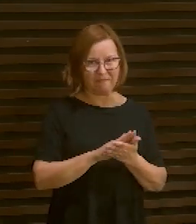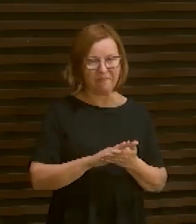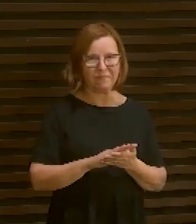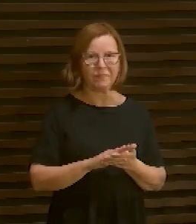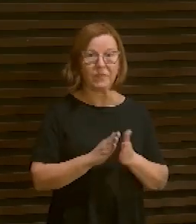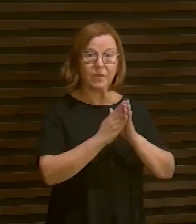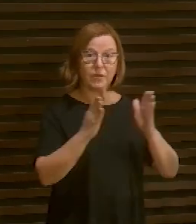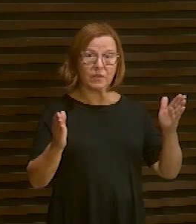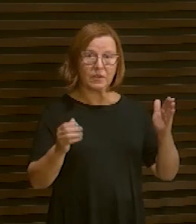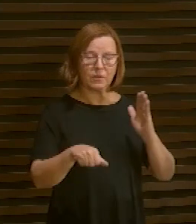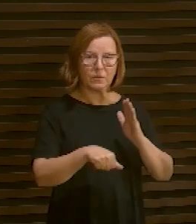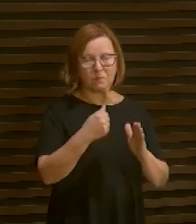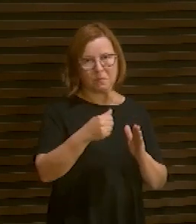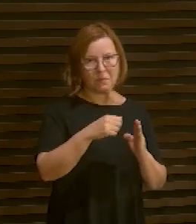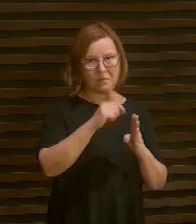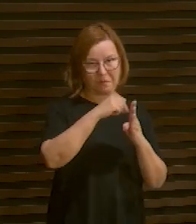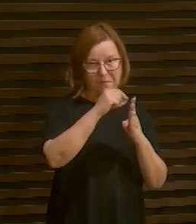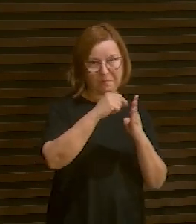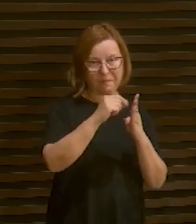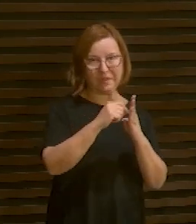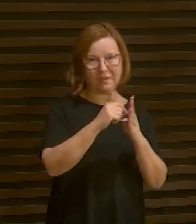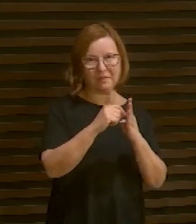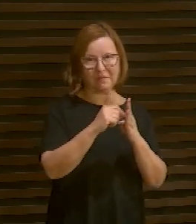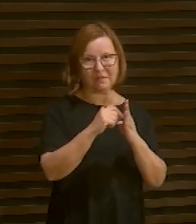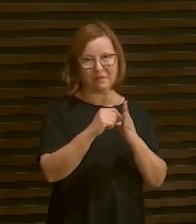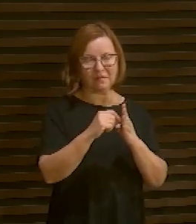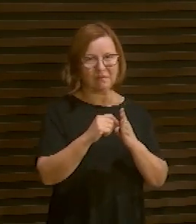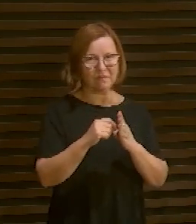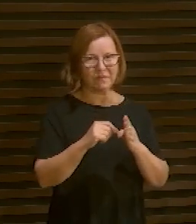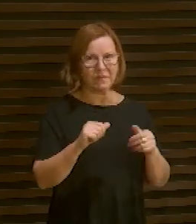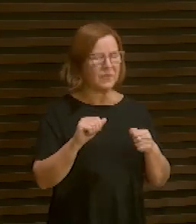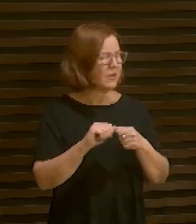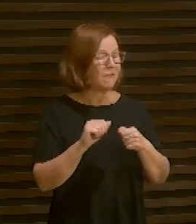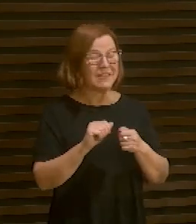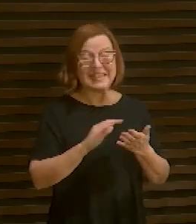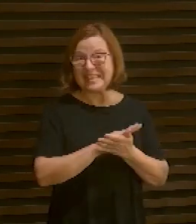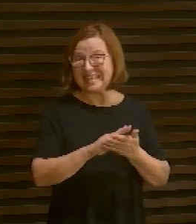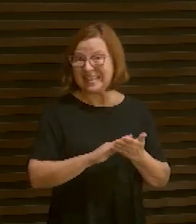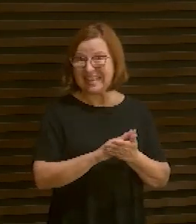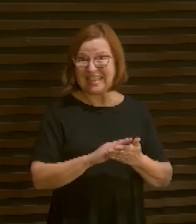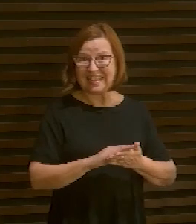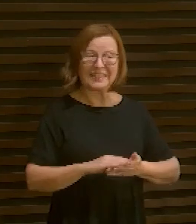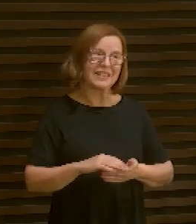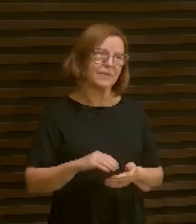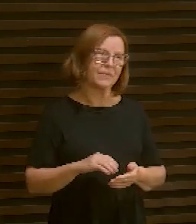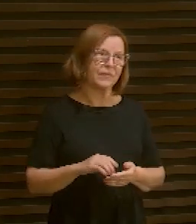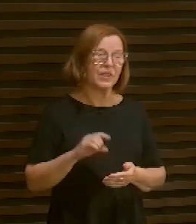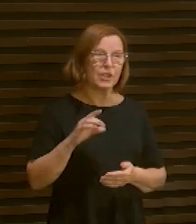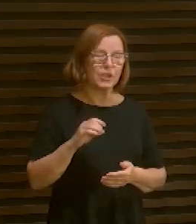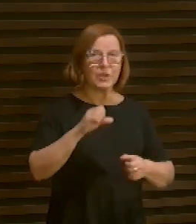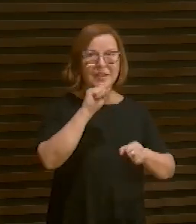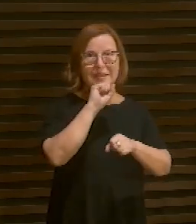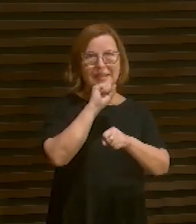Durante os primeiros meses, não fez praticamente nada, além de esperar e orar